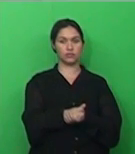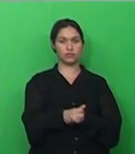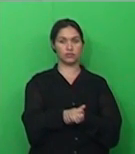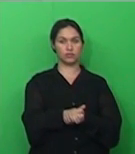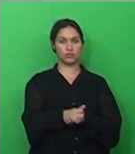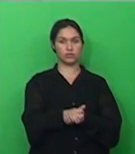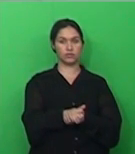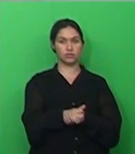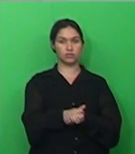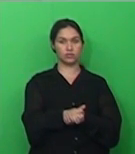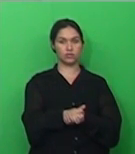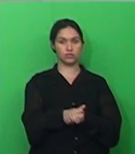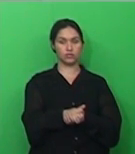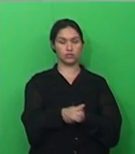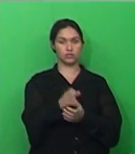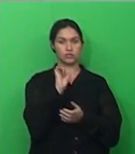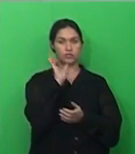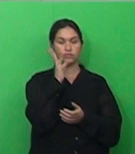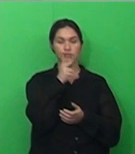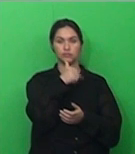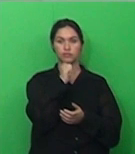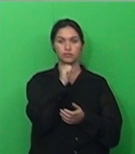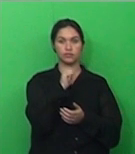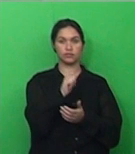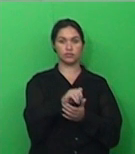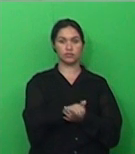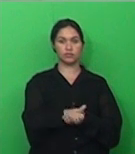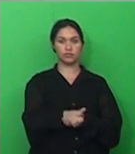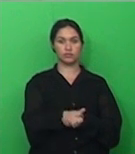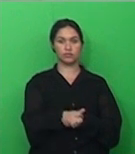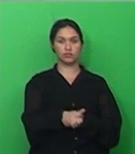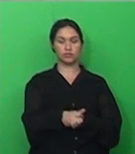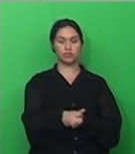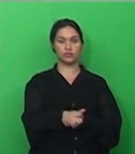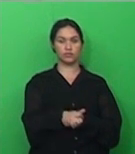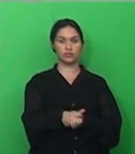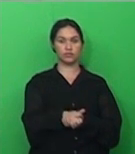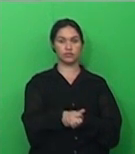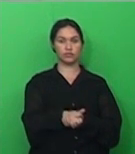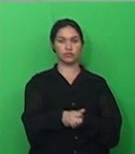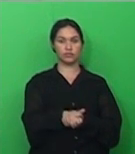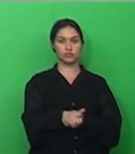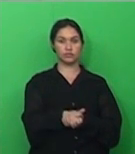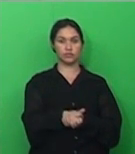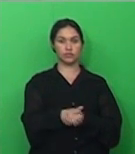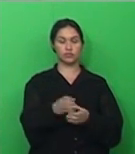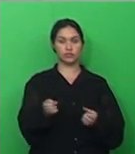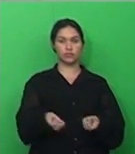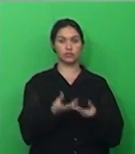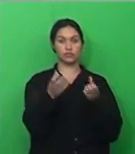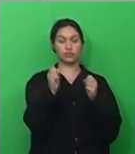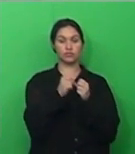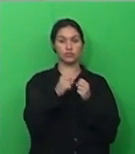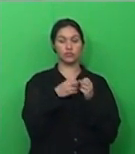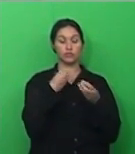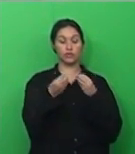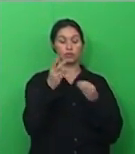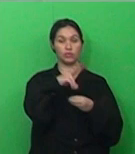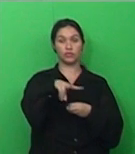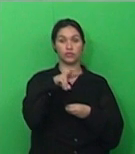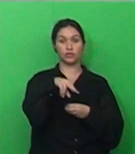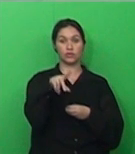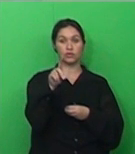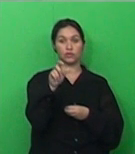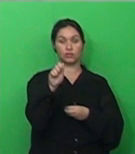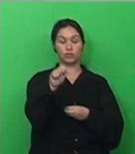ficar às 4, 3 horas da manhã aguardando o número, né, vereador? É um absurdo esse tipo de coisa. Não é mesmo? Então, que se faça isso conforme o vereador está falando, o vereador da